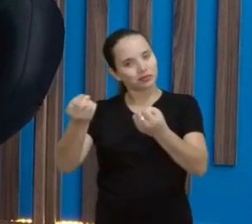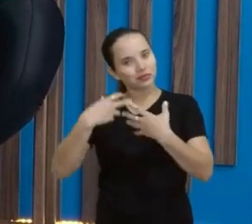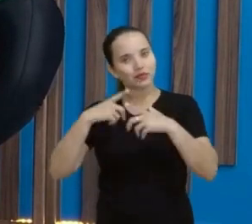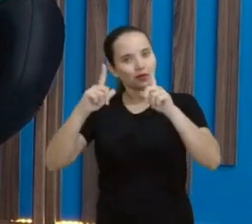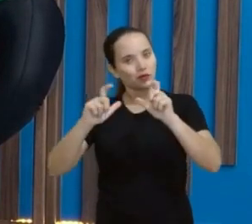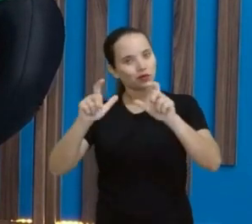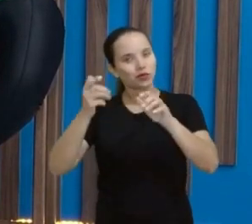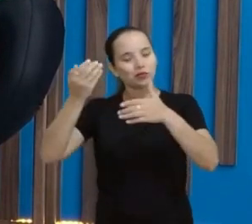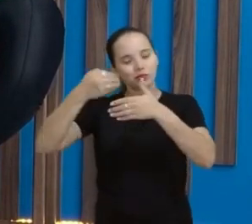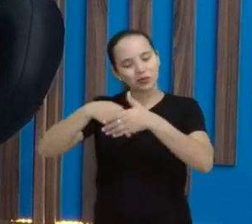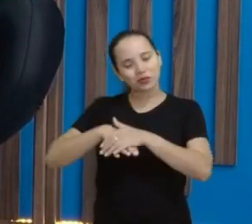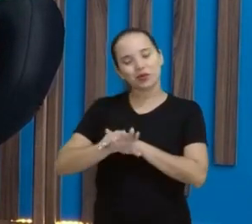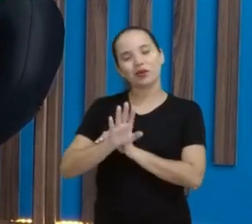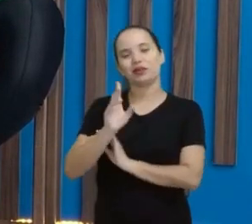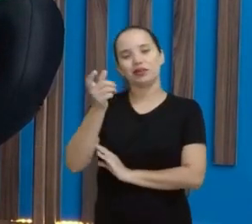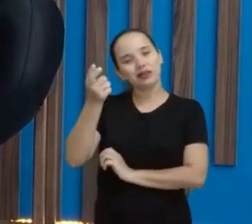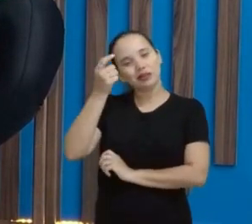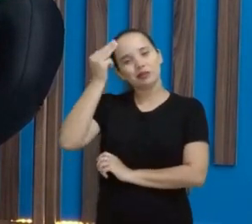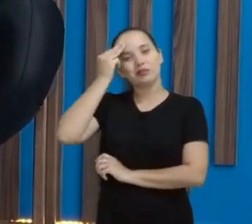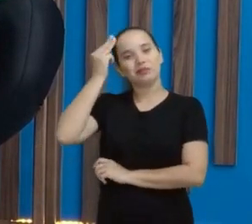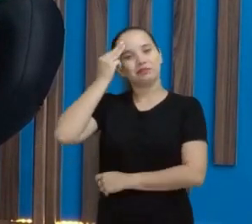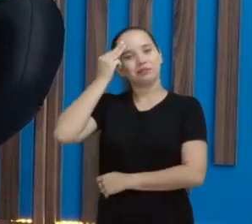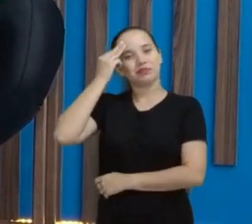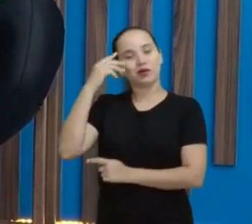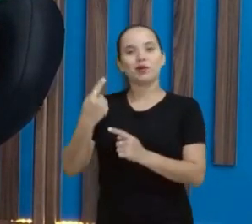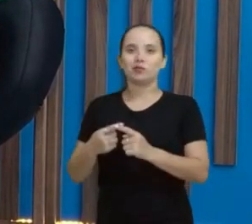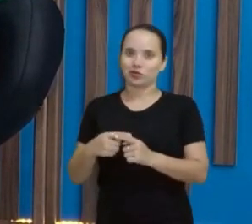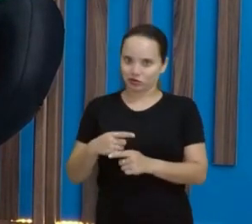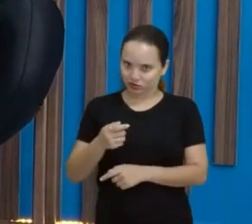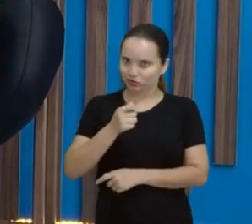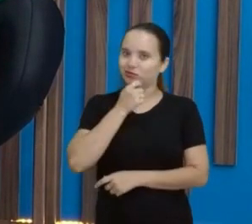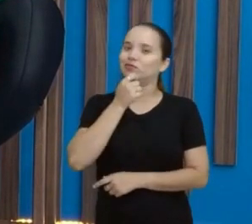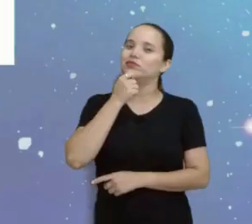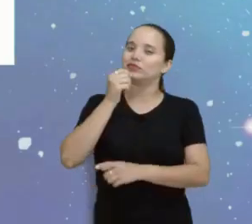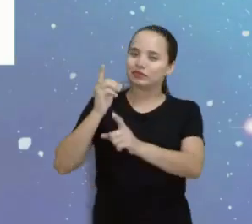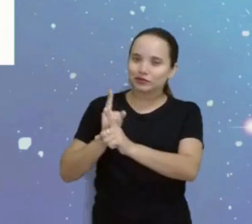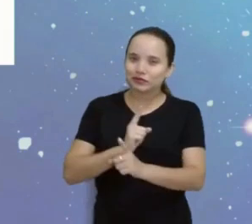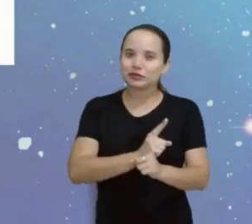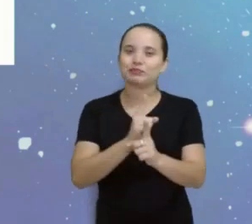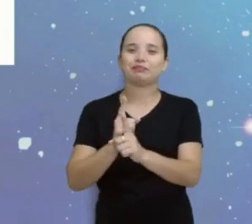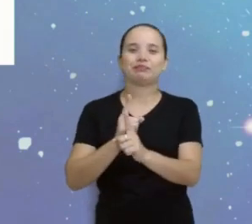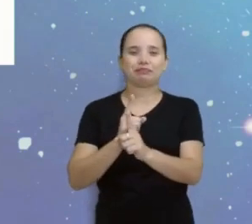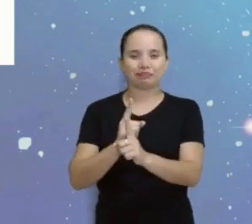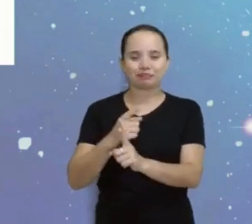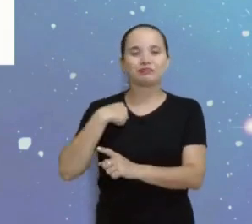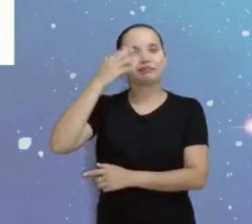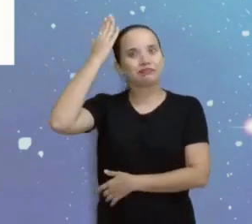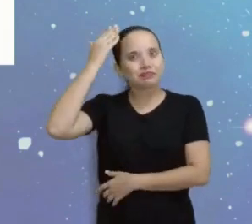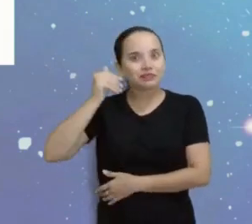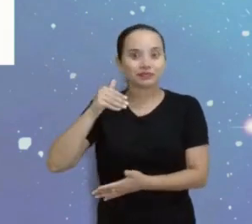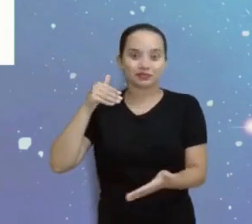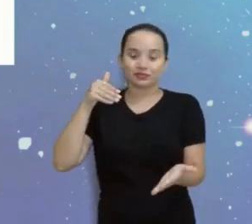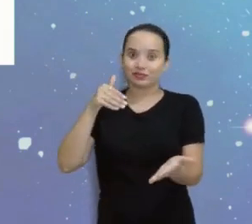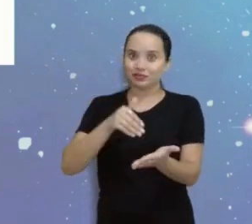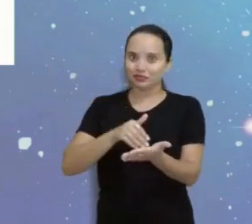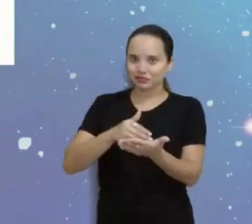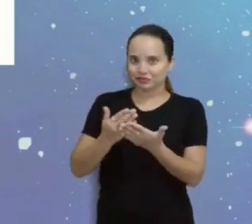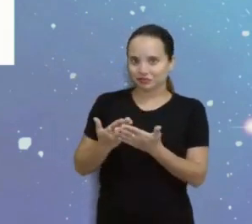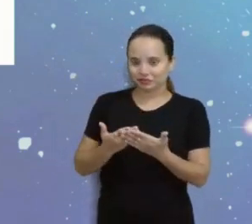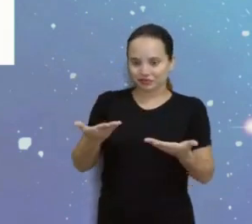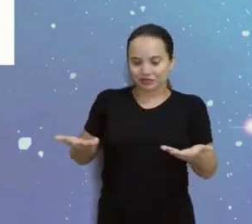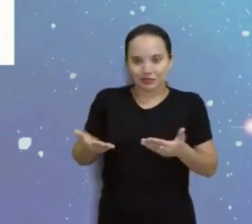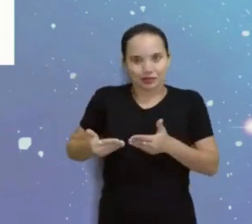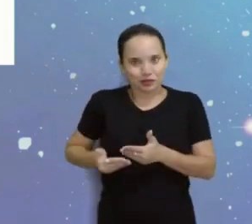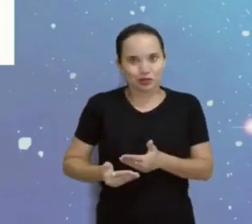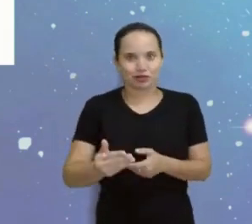guardar, né, Tiago? Exatamente, né? De recordação, porque a gente ainda vai se encontrar. Tenho certeza que essa é a última aula deste ano, mas ano que